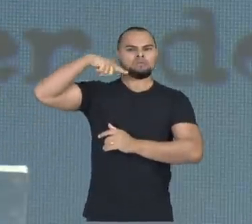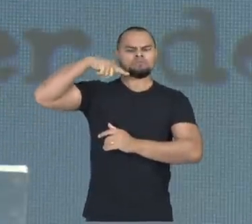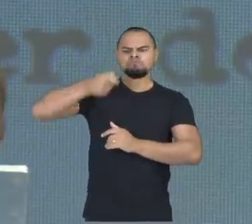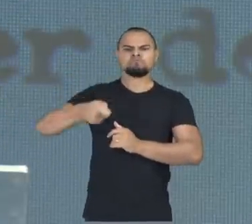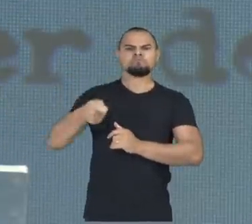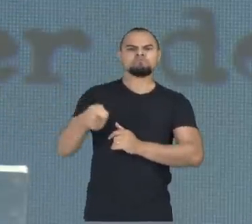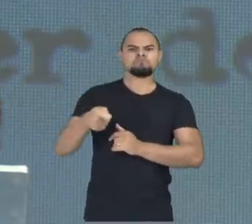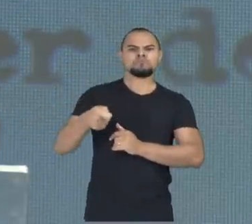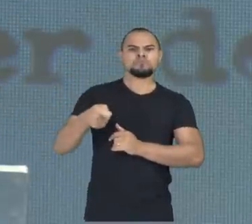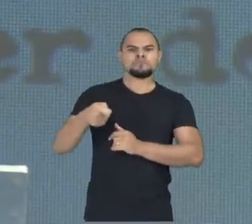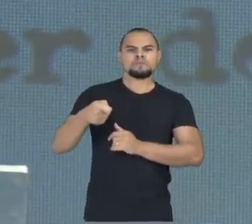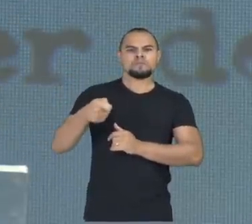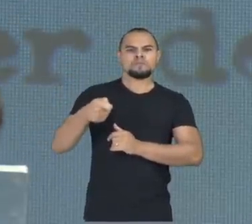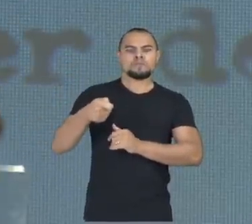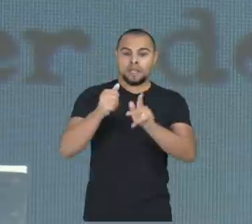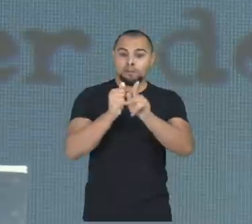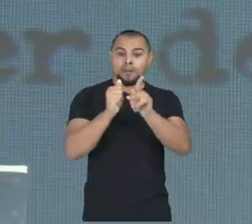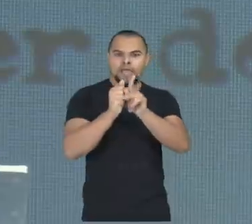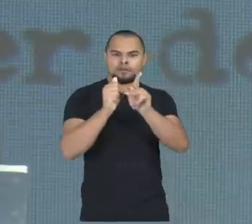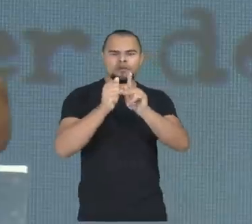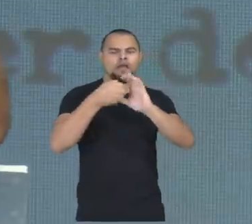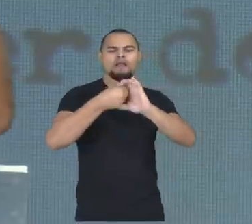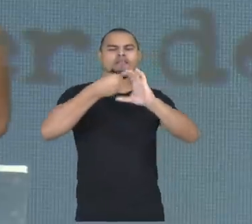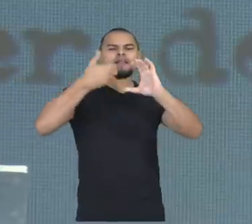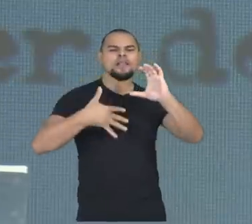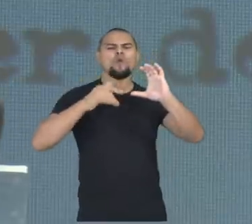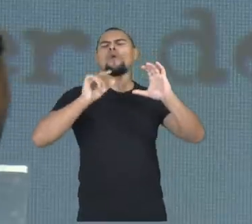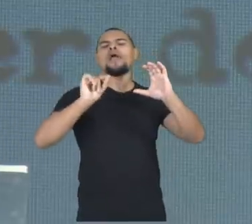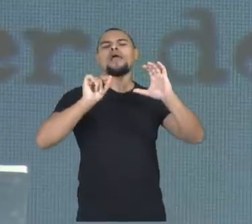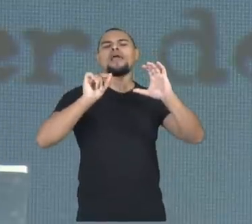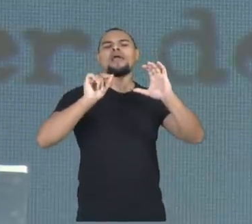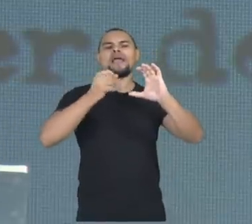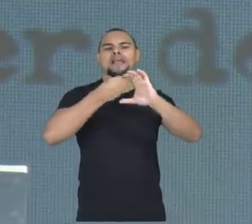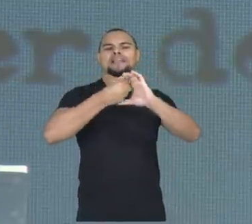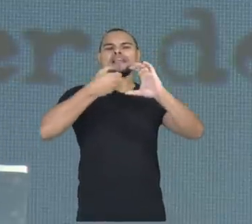ser... Pedro, ele tinha uma característica, ele era